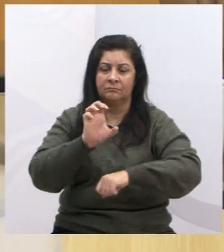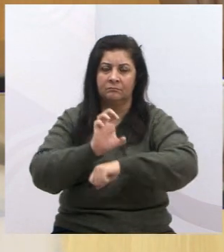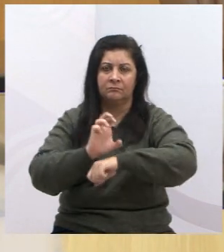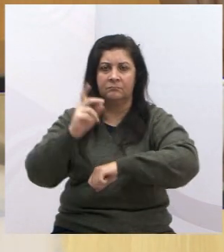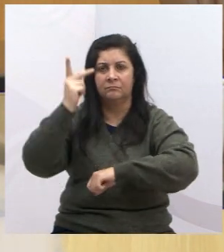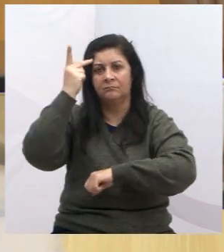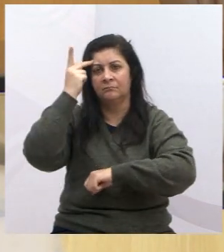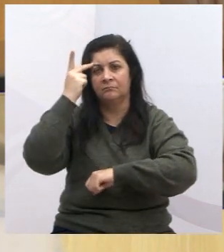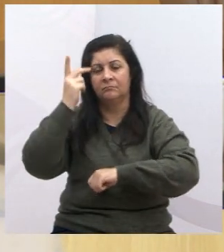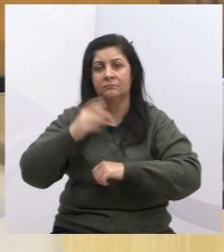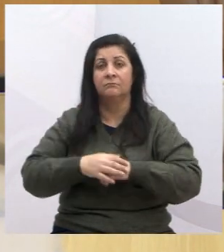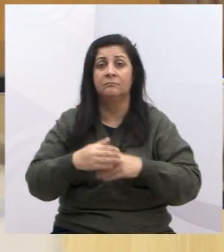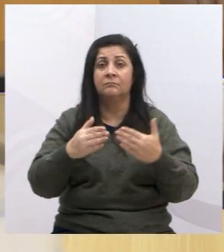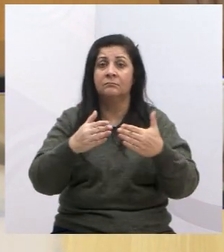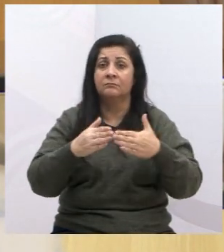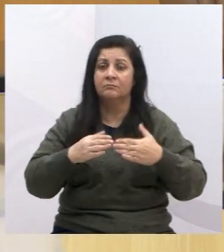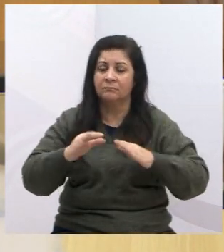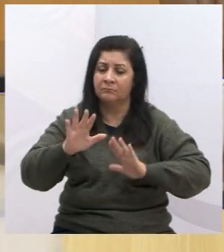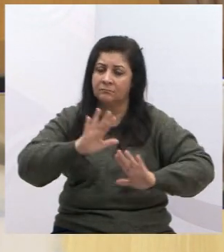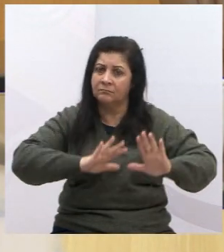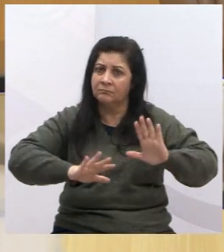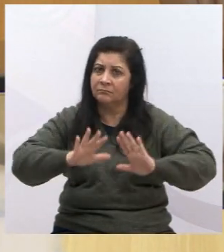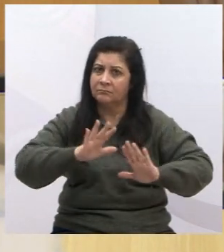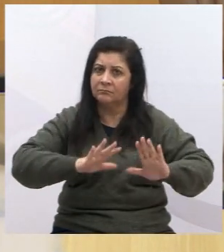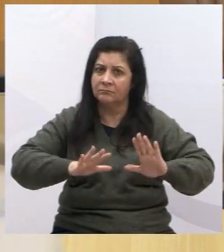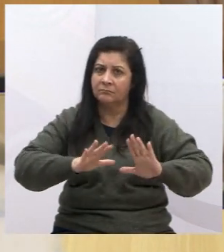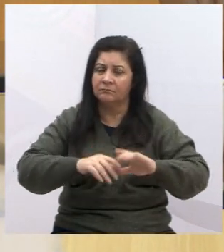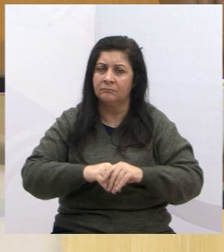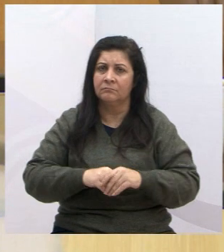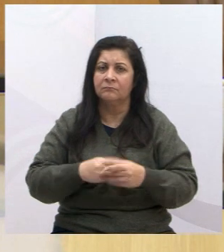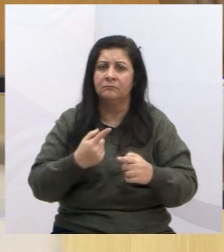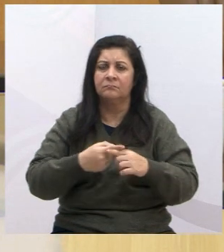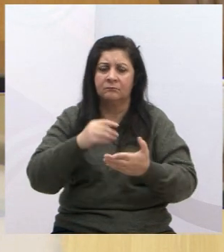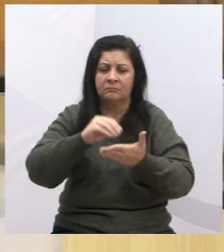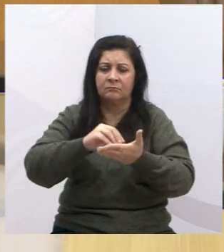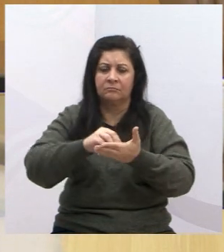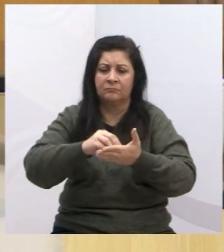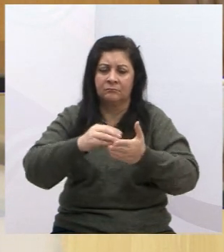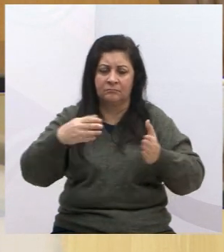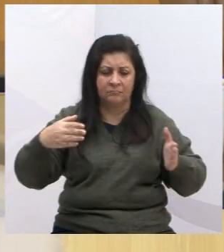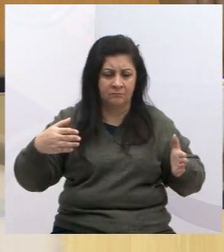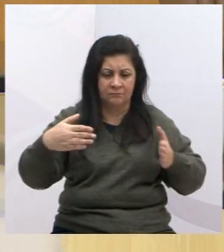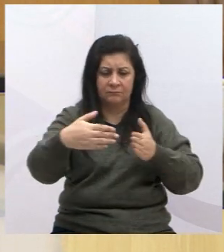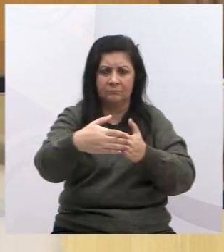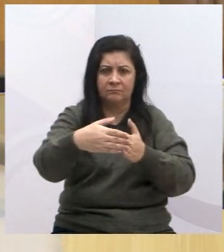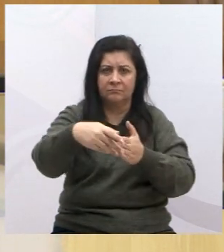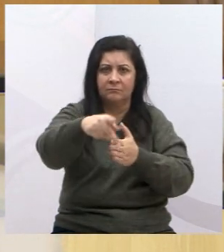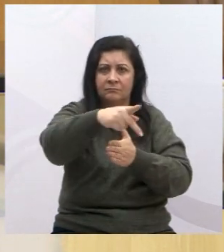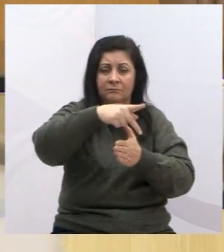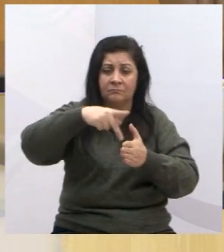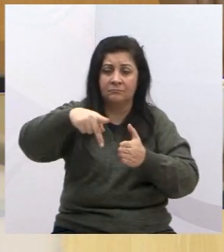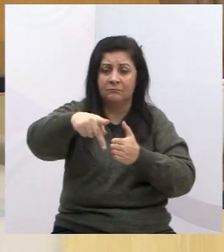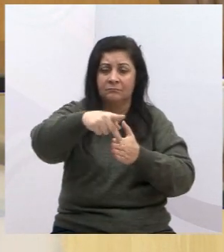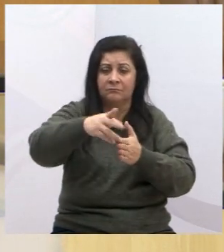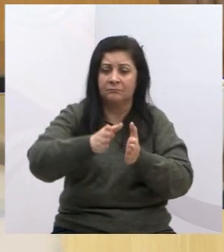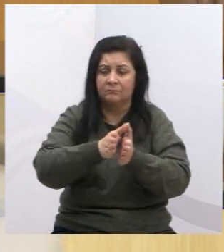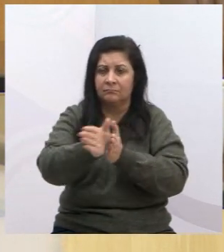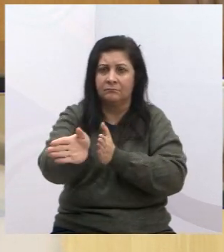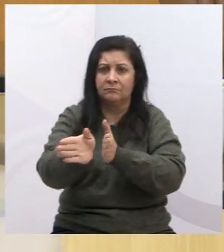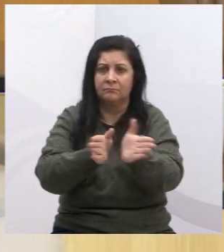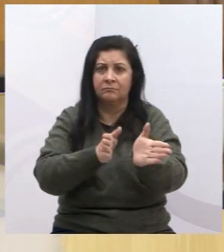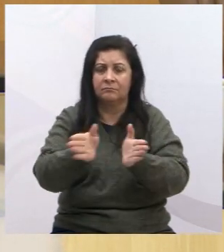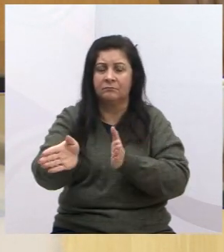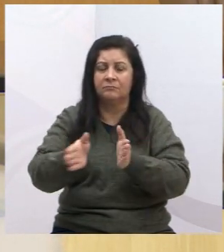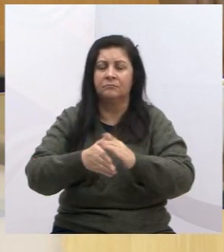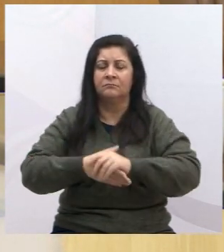Paulo, solicitando providências referente à falta de rotatória na rodovia Nilo Máximo, na altura do